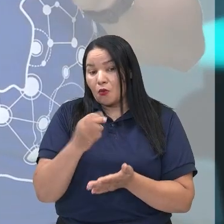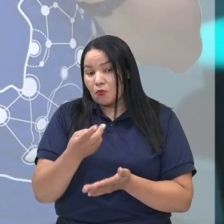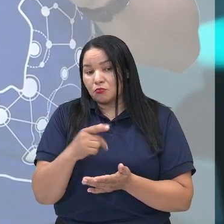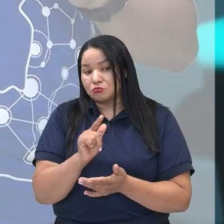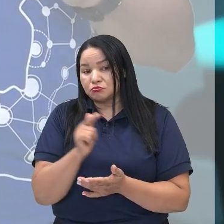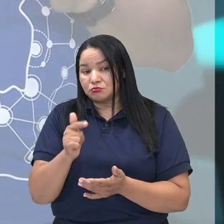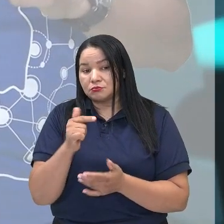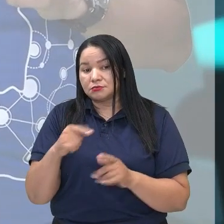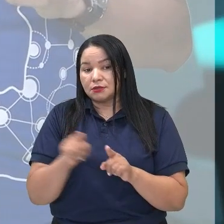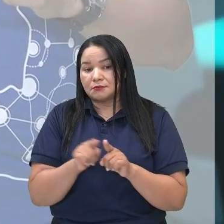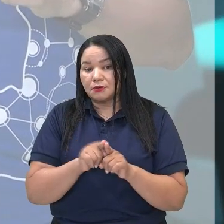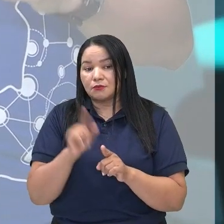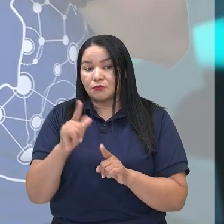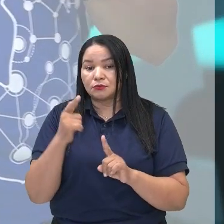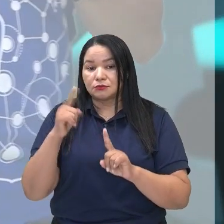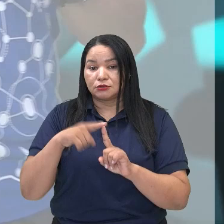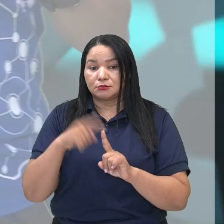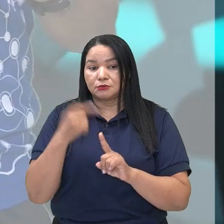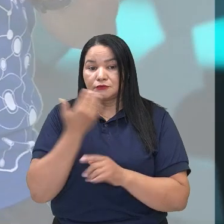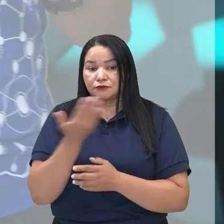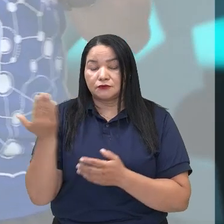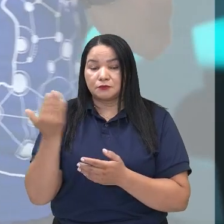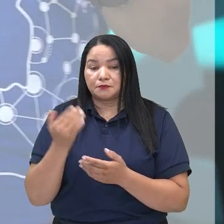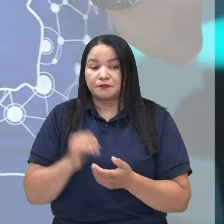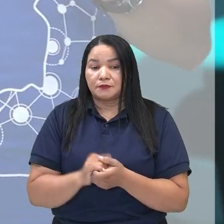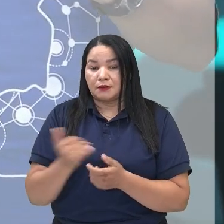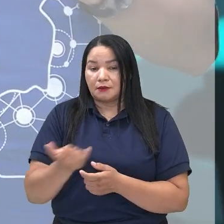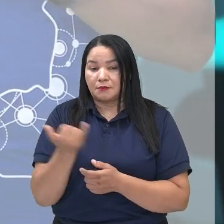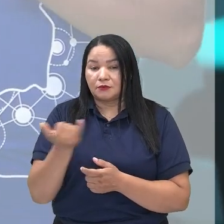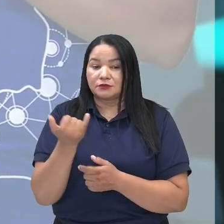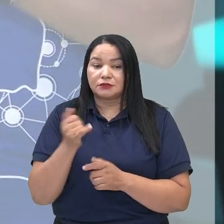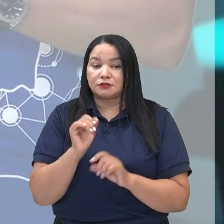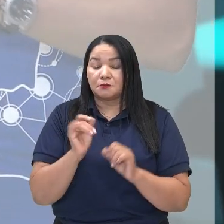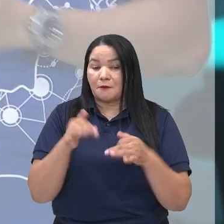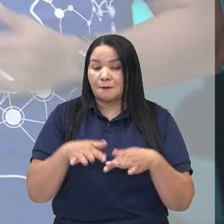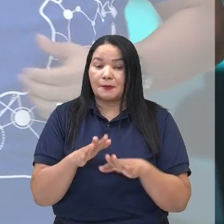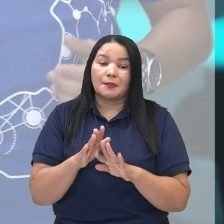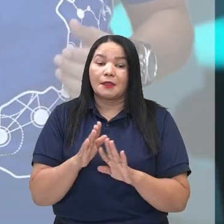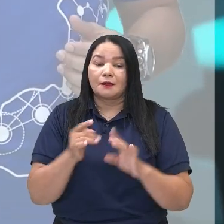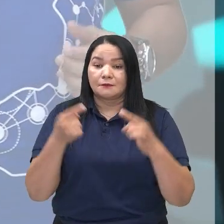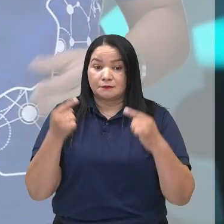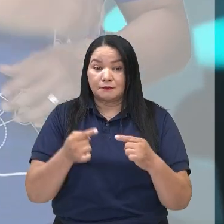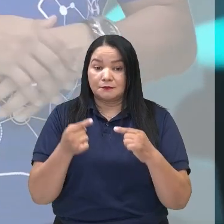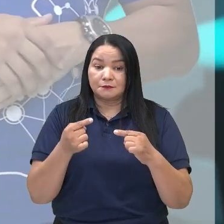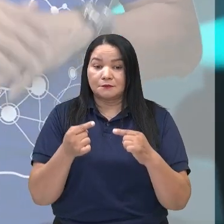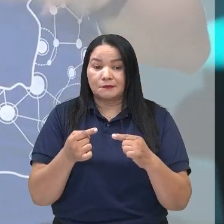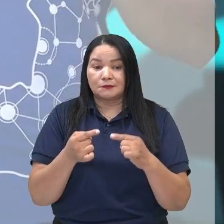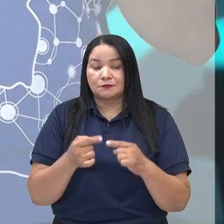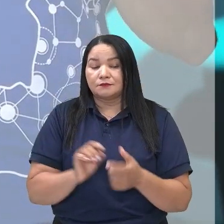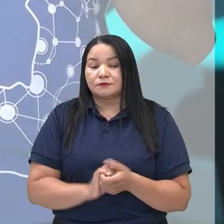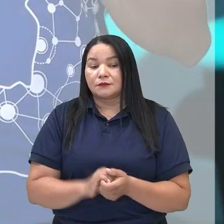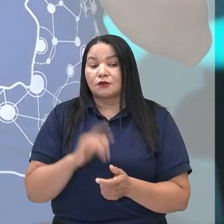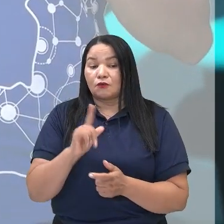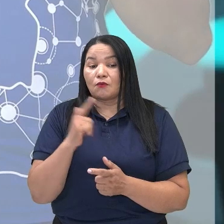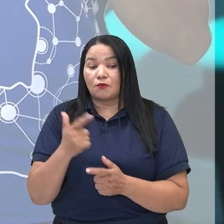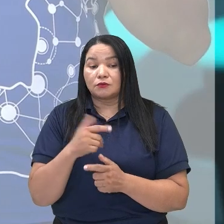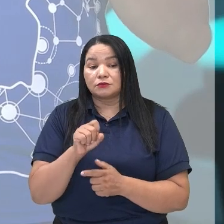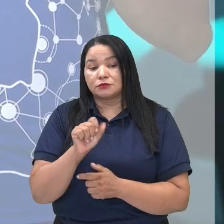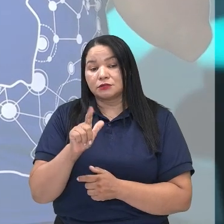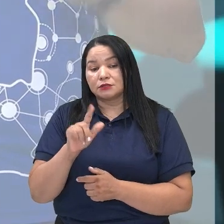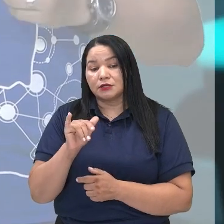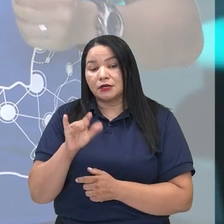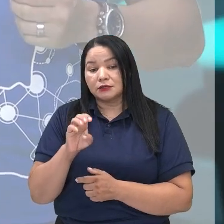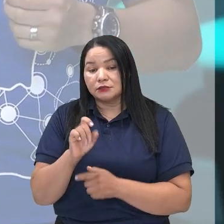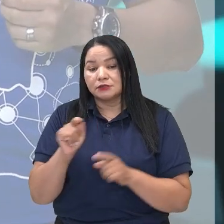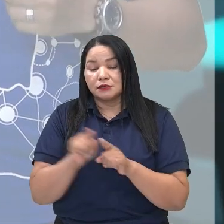point, que é considerado o ponto fundamental ali, quem sabe, para encerrar uma partida de tênis. O slice, que é quando o jogador